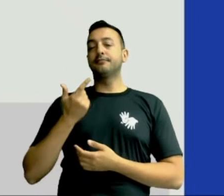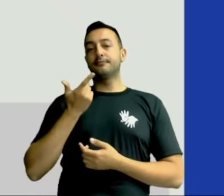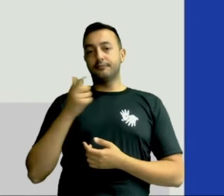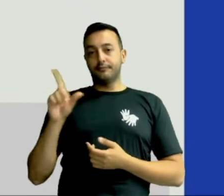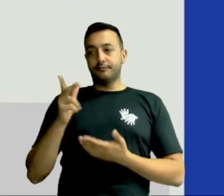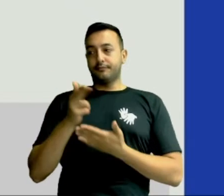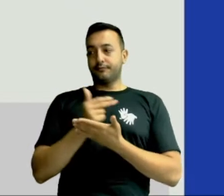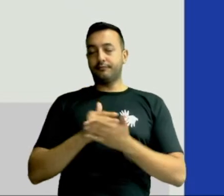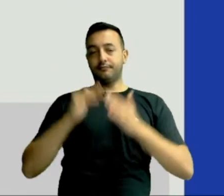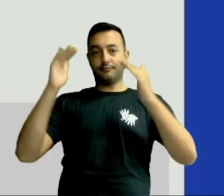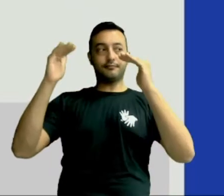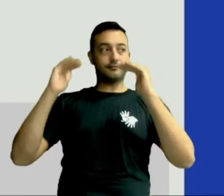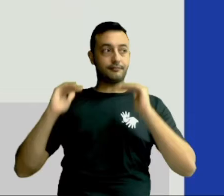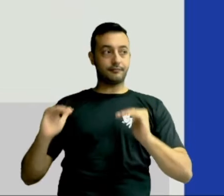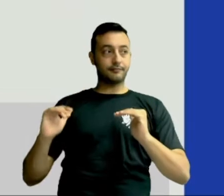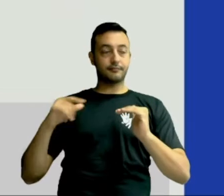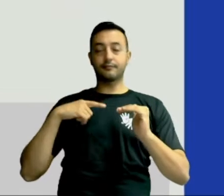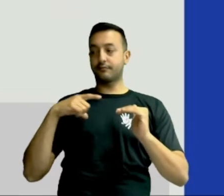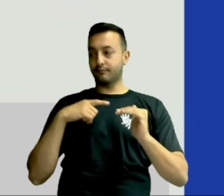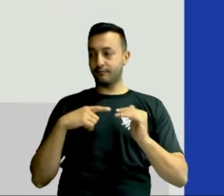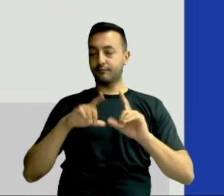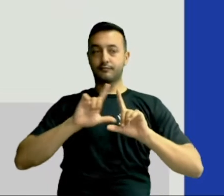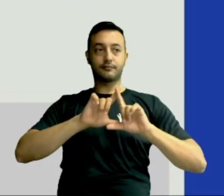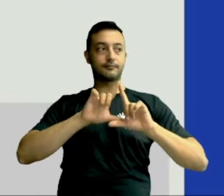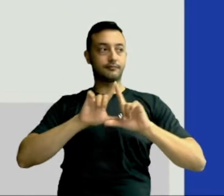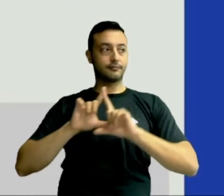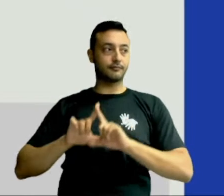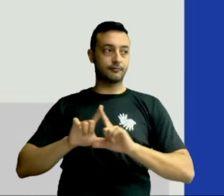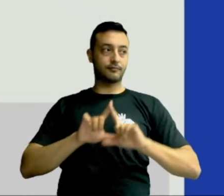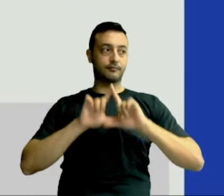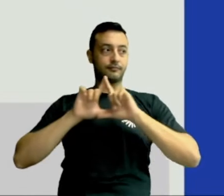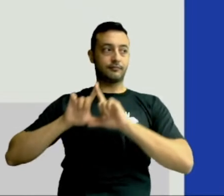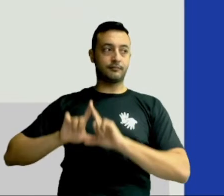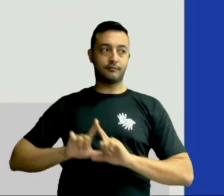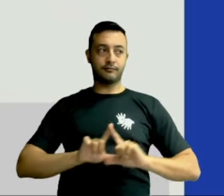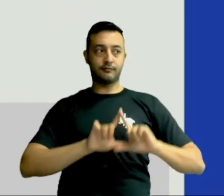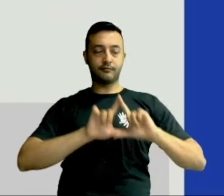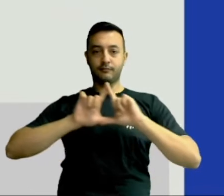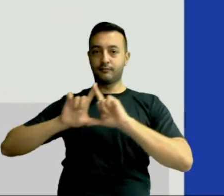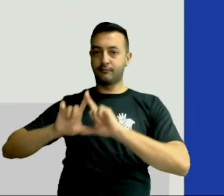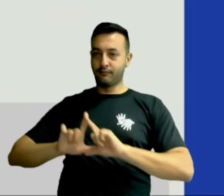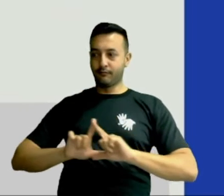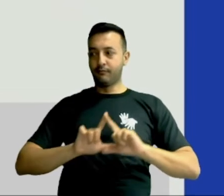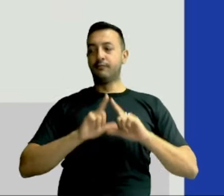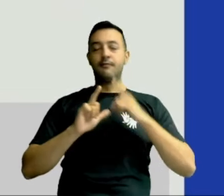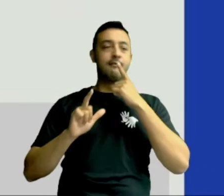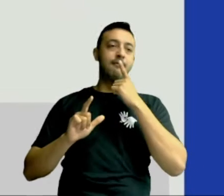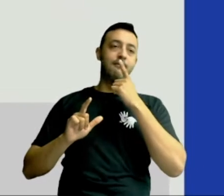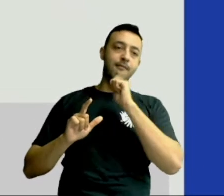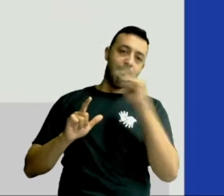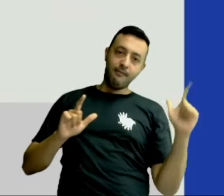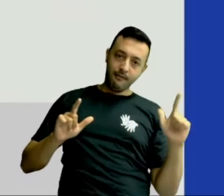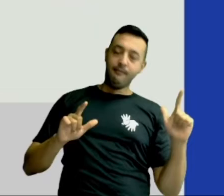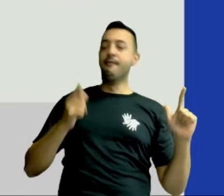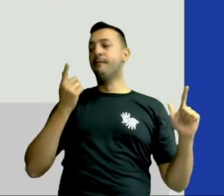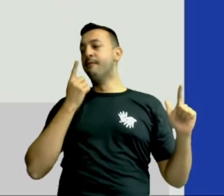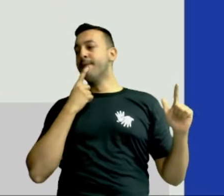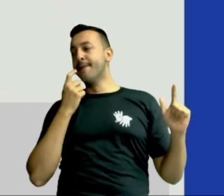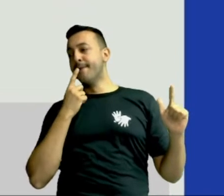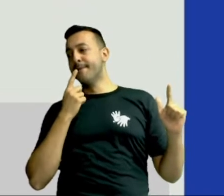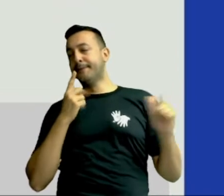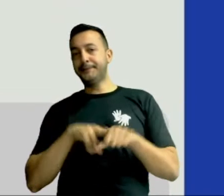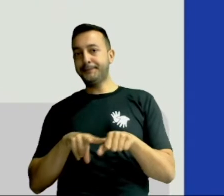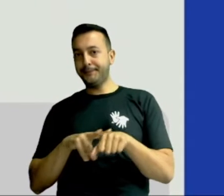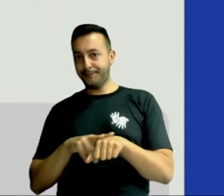próxima imagem né abaixo tem usar aí os triângulos temos os Blue triangles e os Grimm